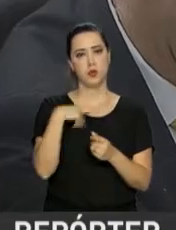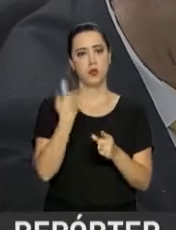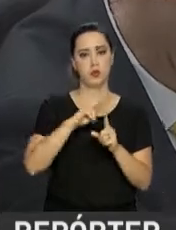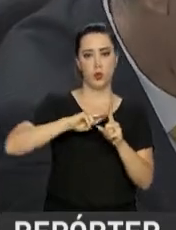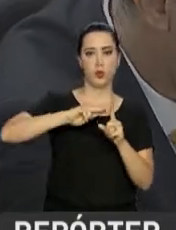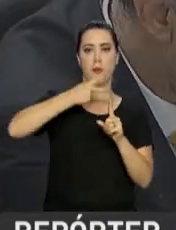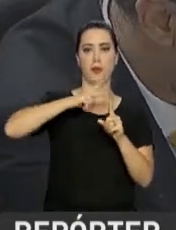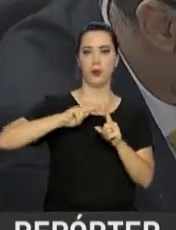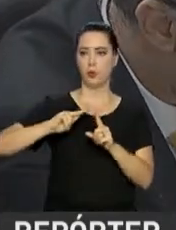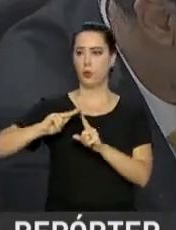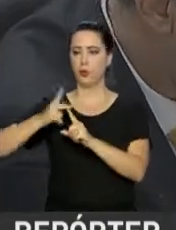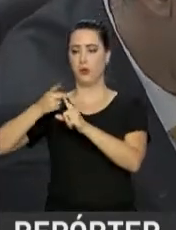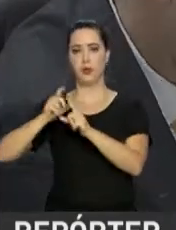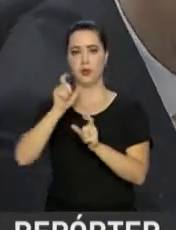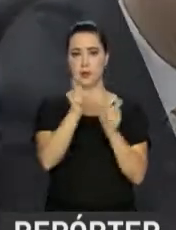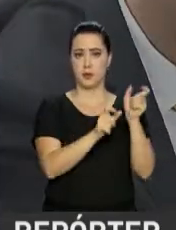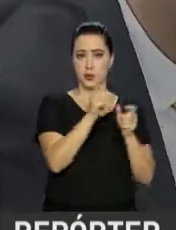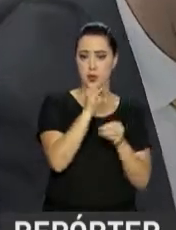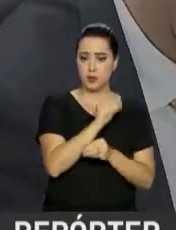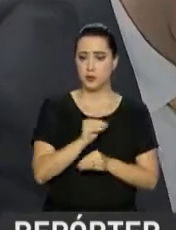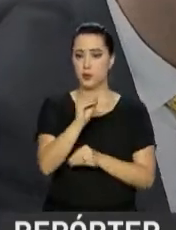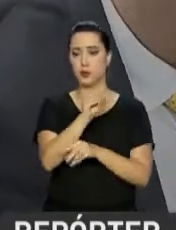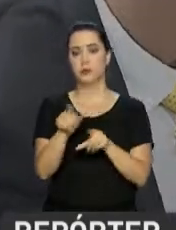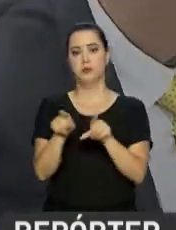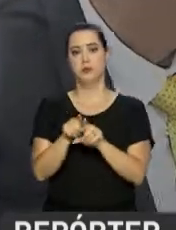é um avanço muito significativo